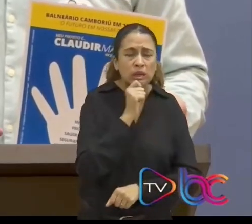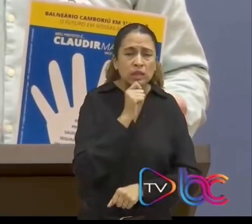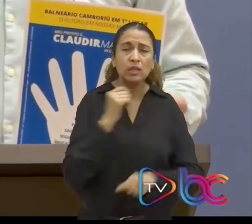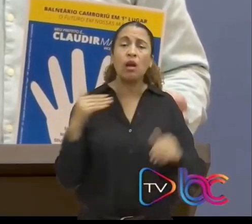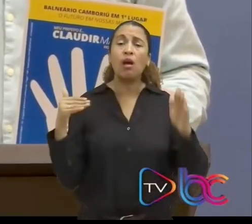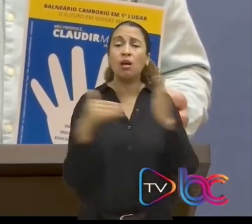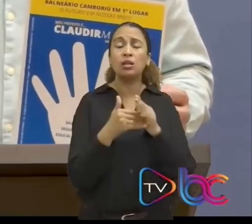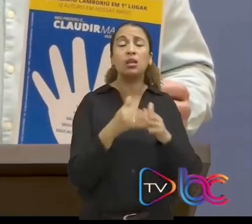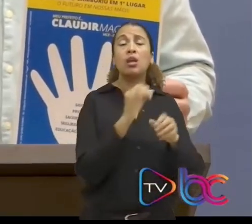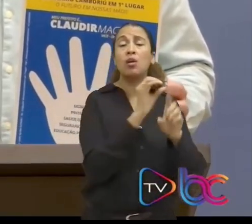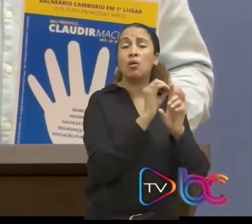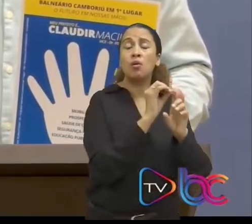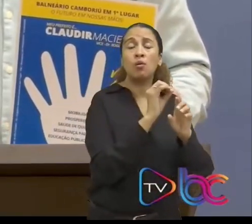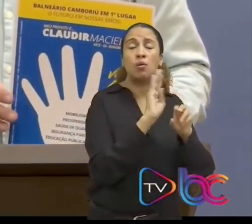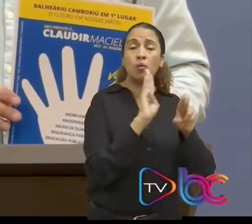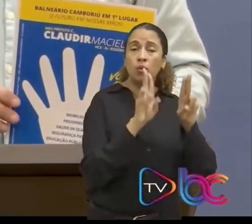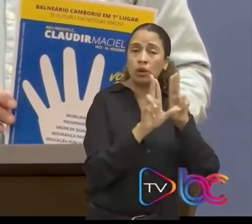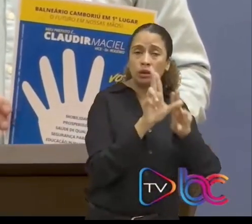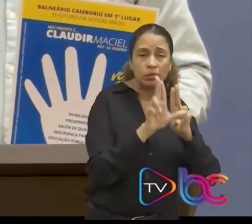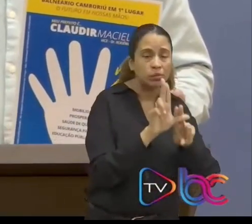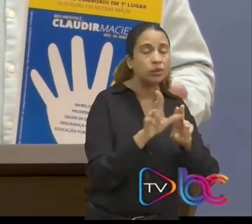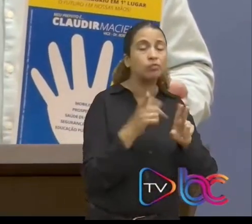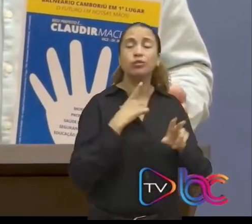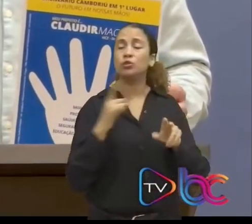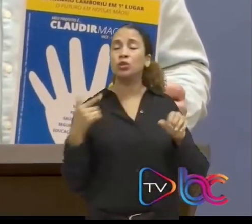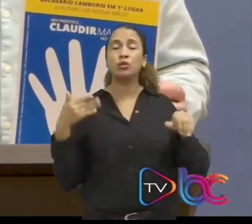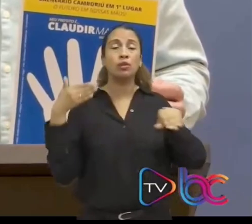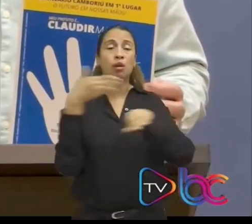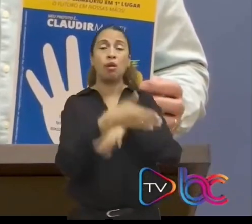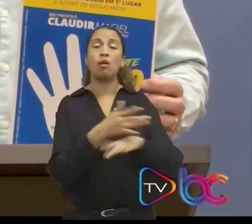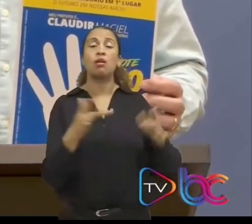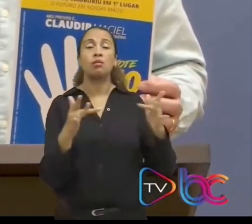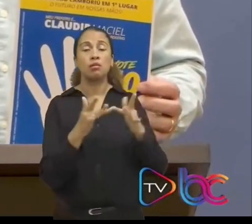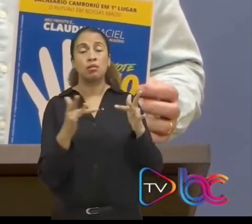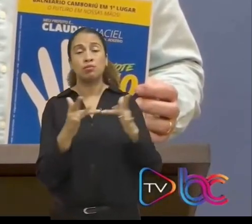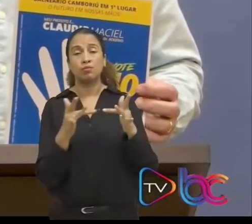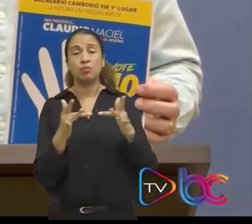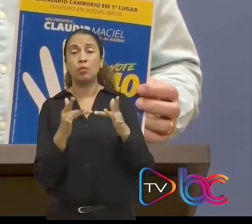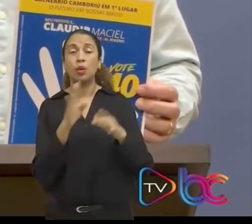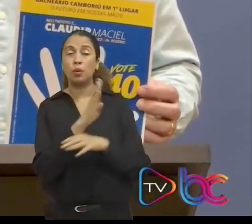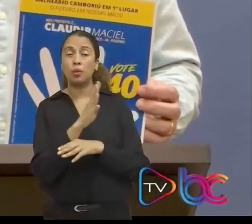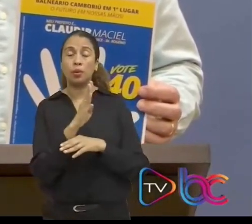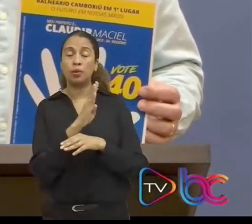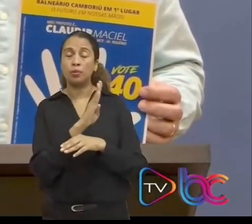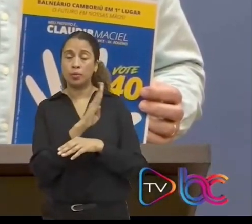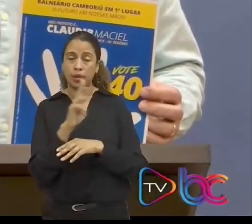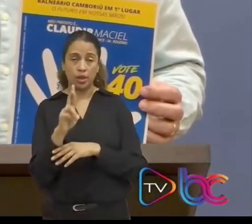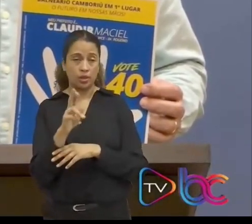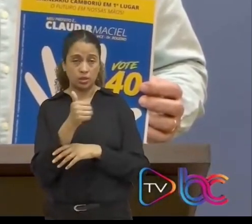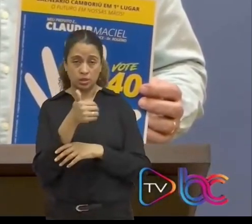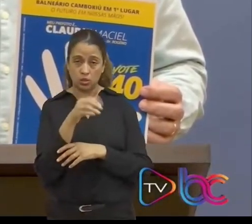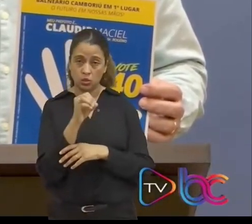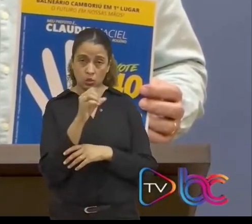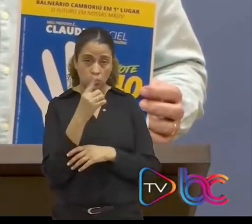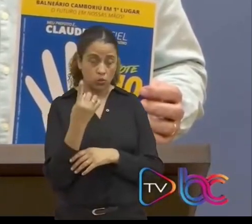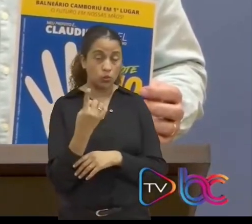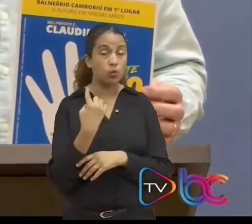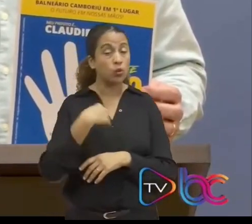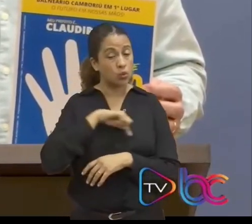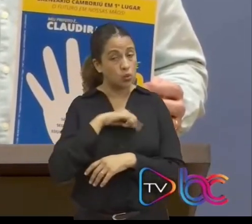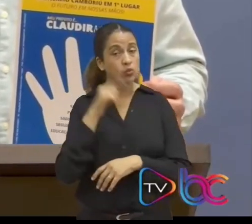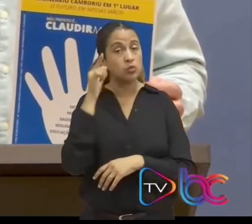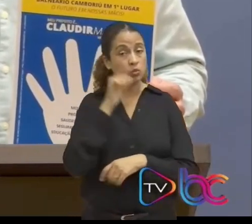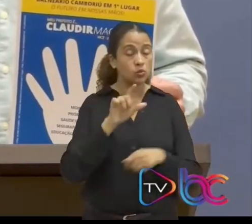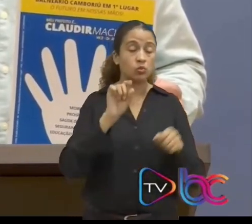levada até a BR, nenhum investimento foi feito em mobilidade. Nós vamos fazer e a cidade vai andar no governo Claudir